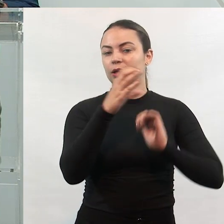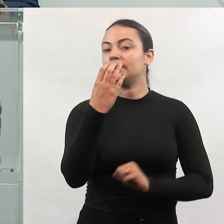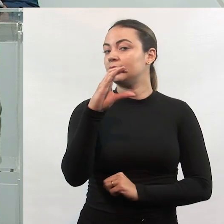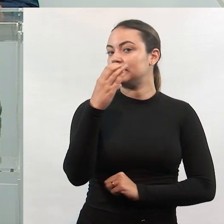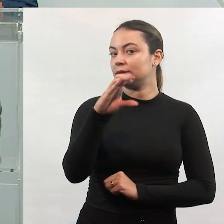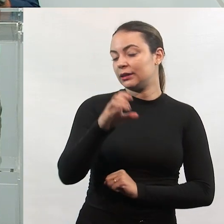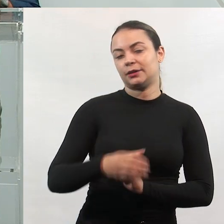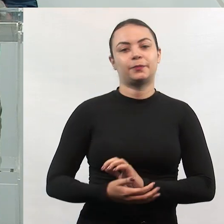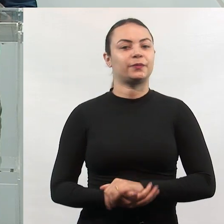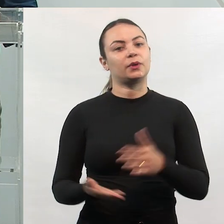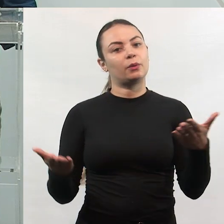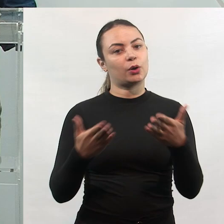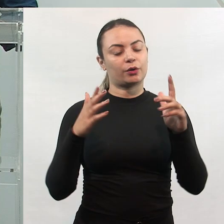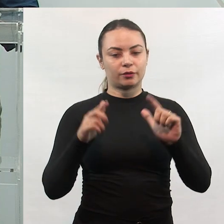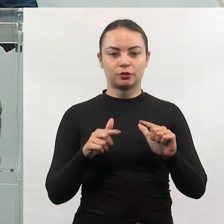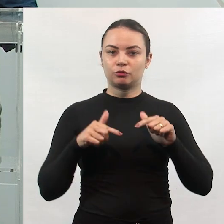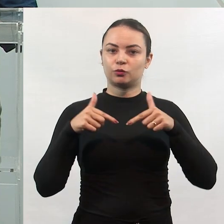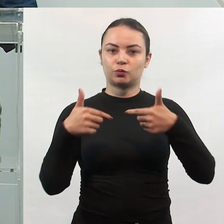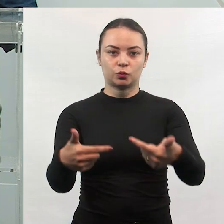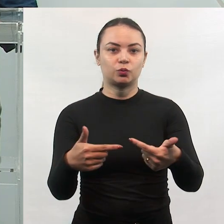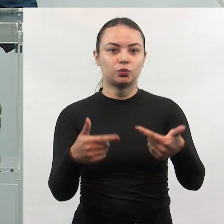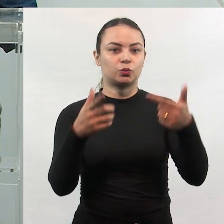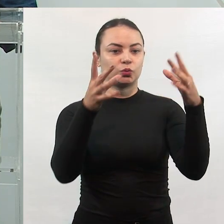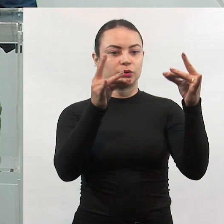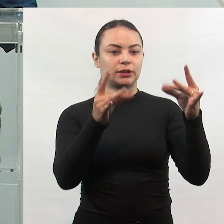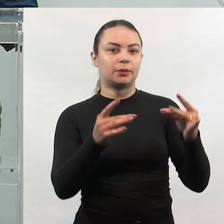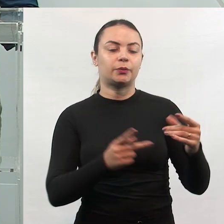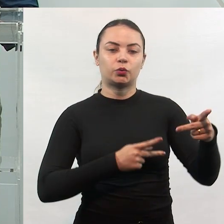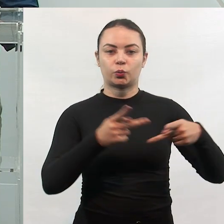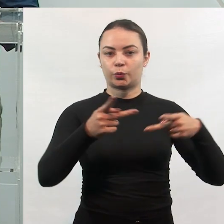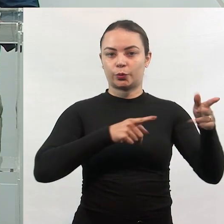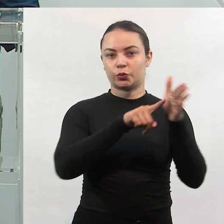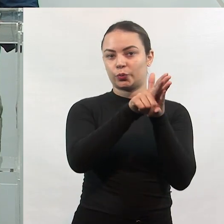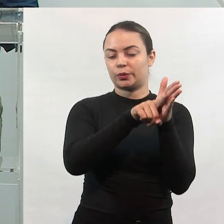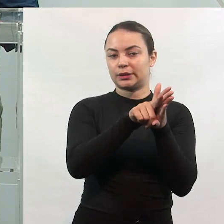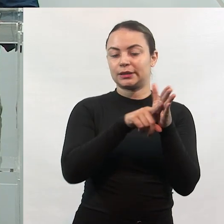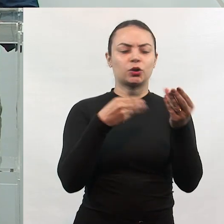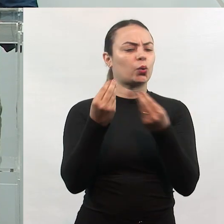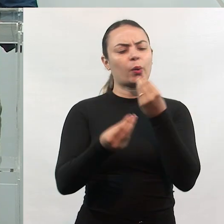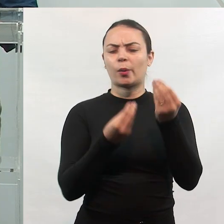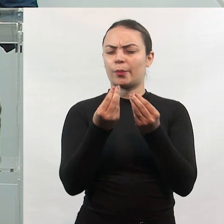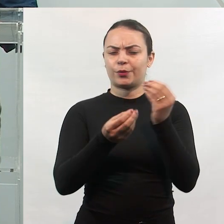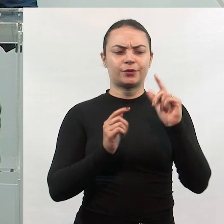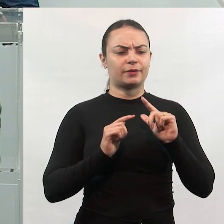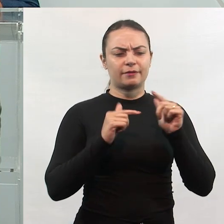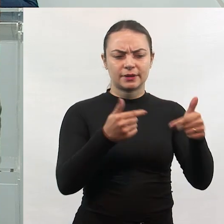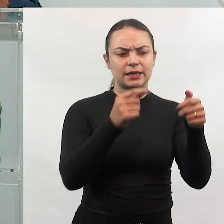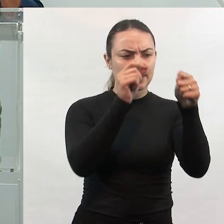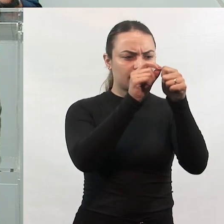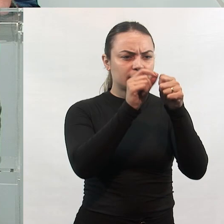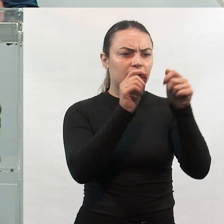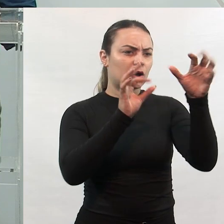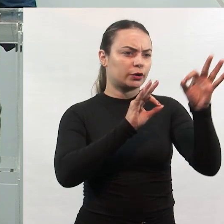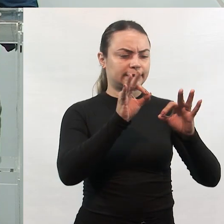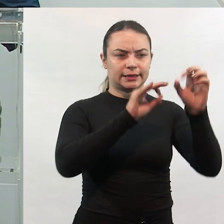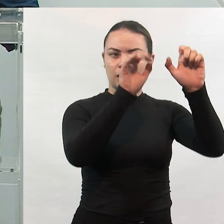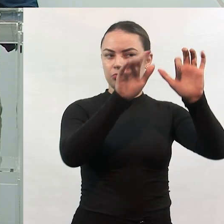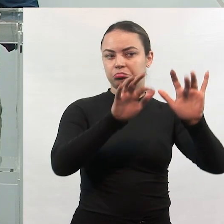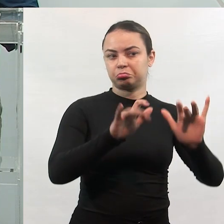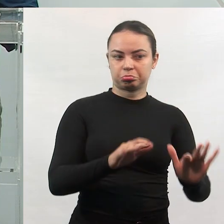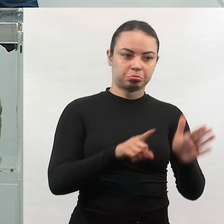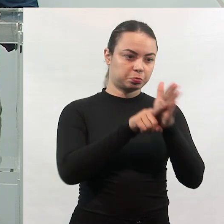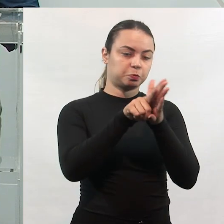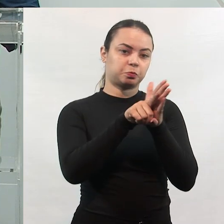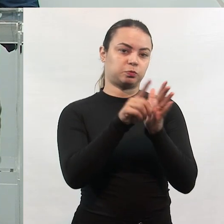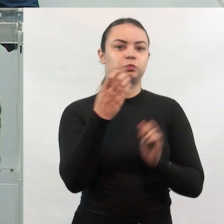na massa, né, tratando dos elementos do projeto de pesquisa, como fazer a pesquisa, né, como estruturar um projeto